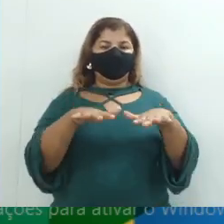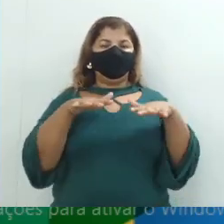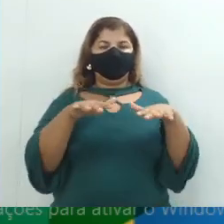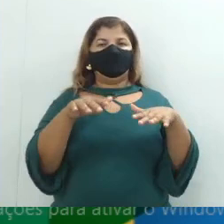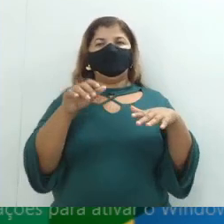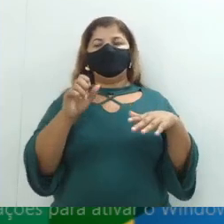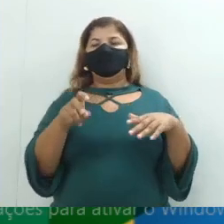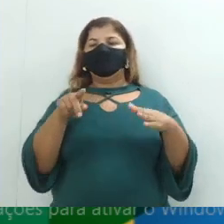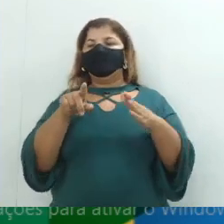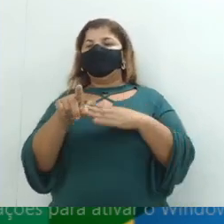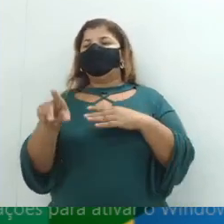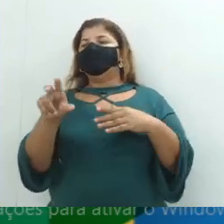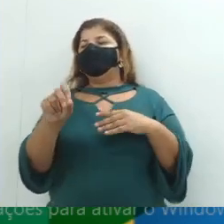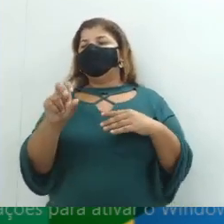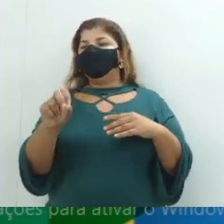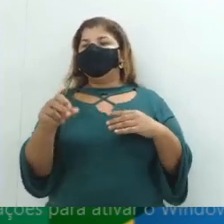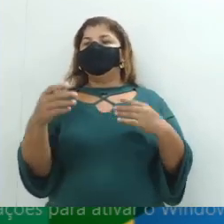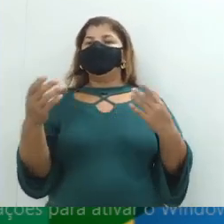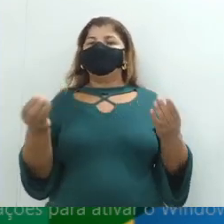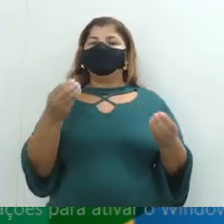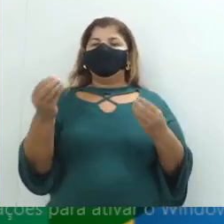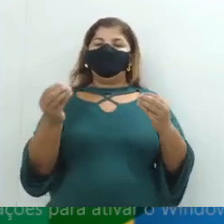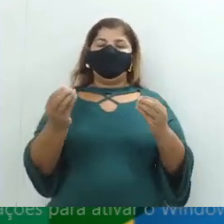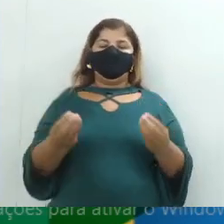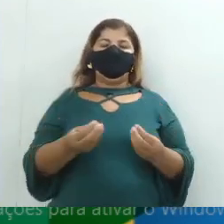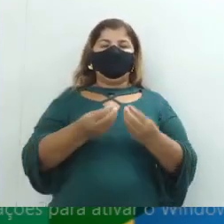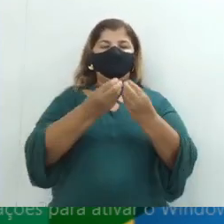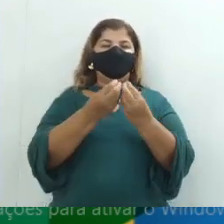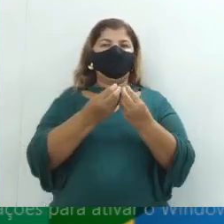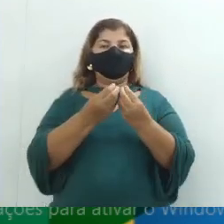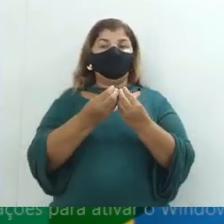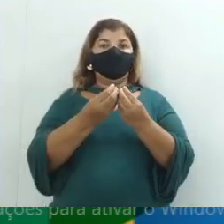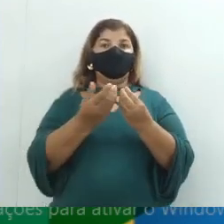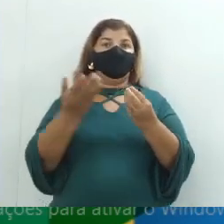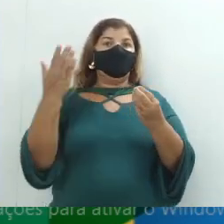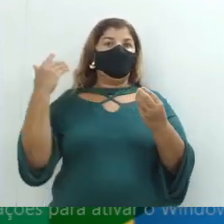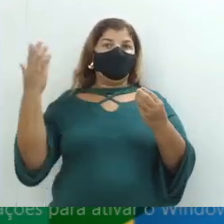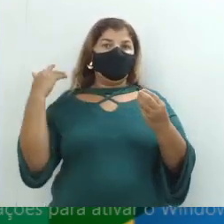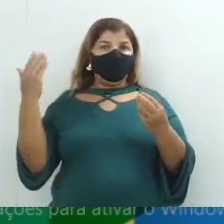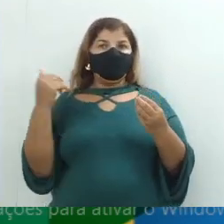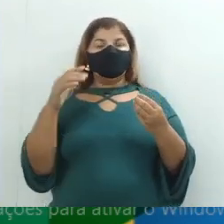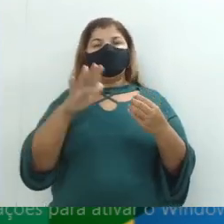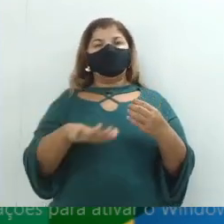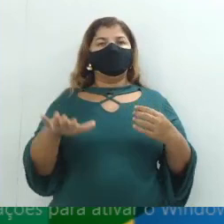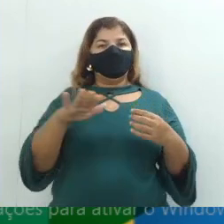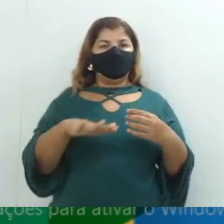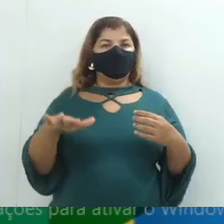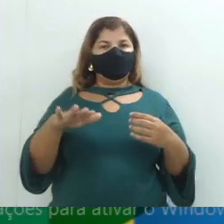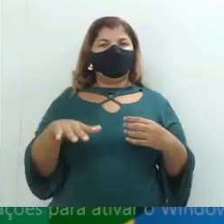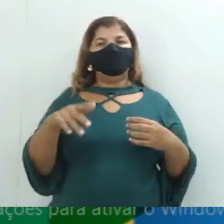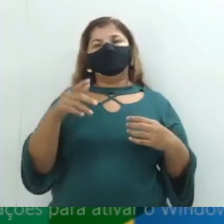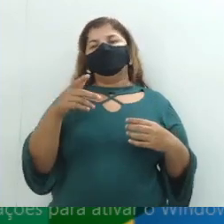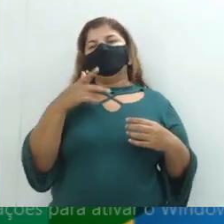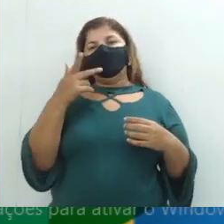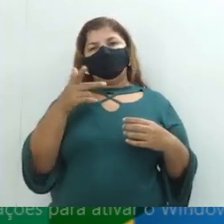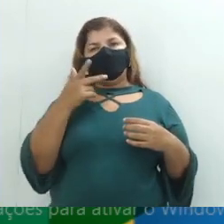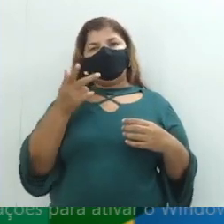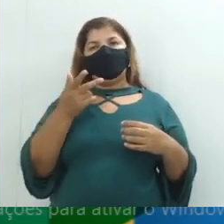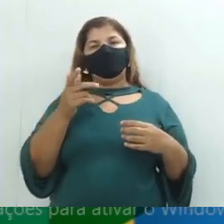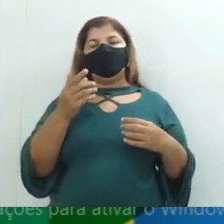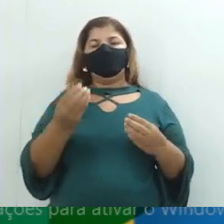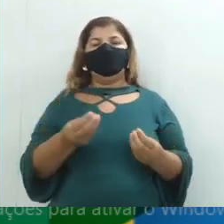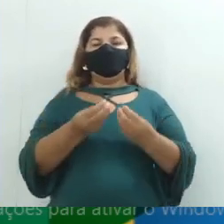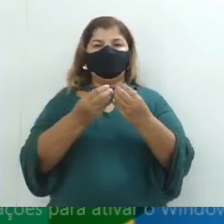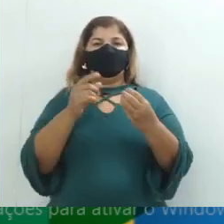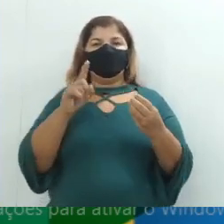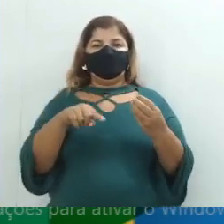seu avô, à sua avó, como era uma missa, na época deles, de quando eles eram crianças, eles possivelmente vão responder que a missa